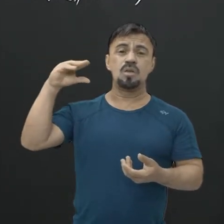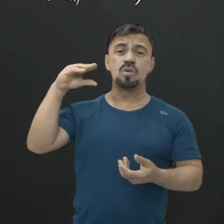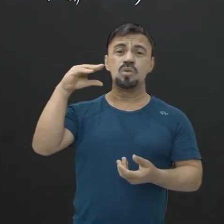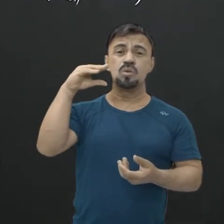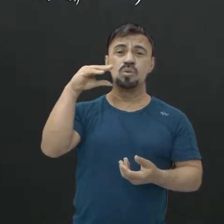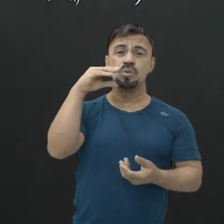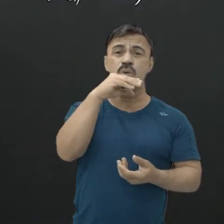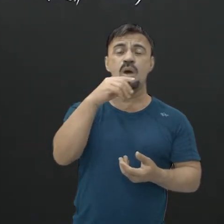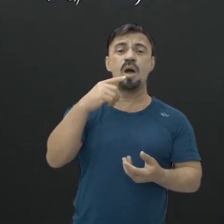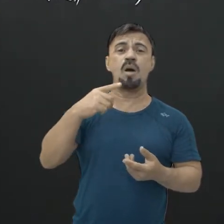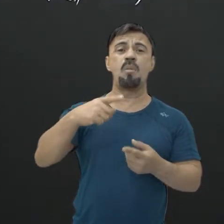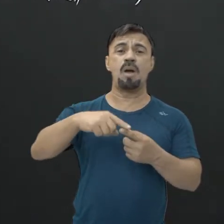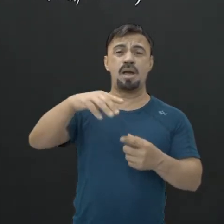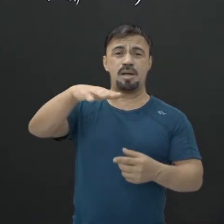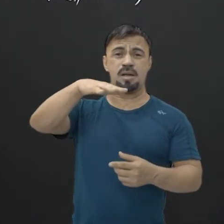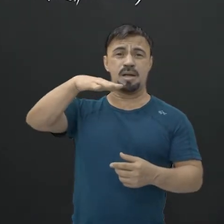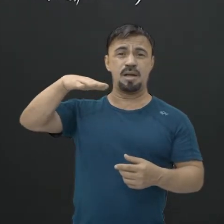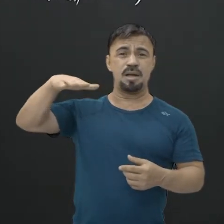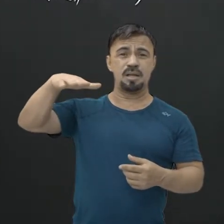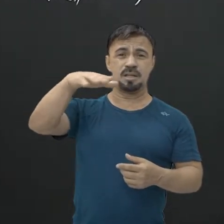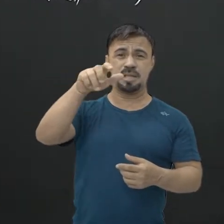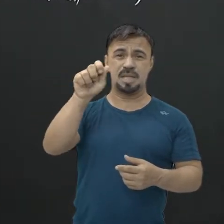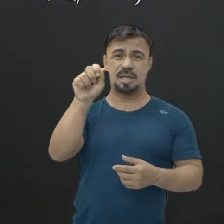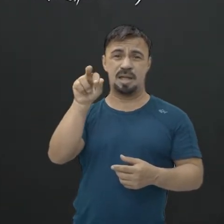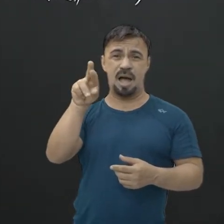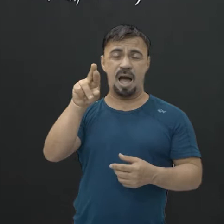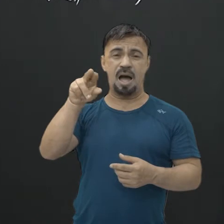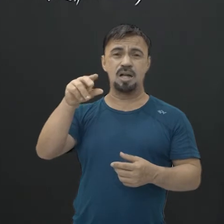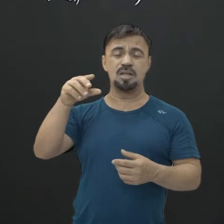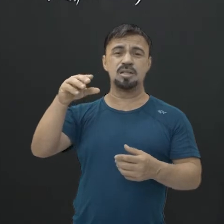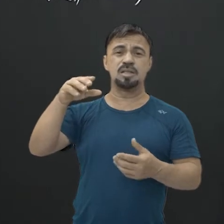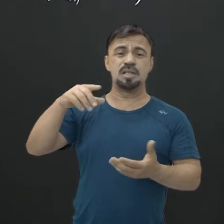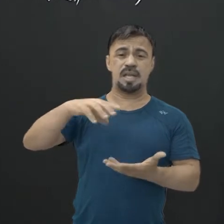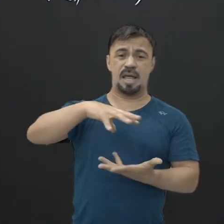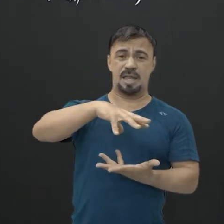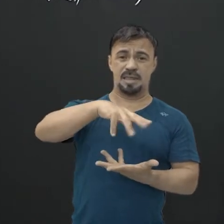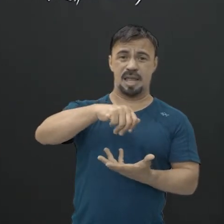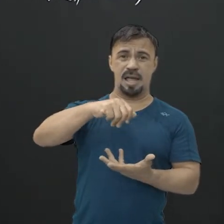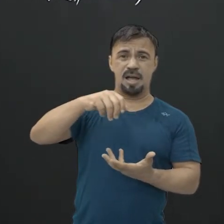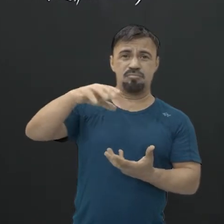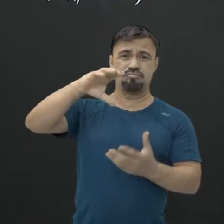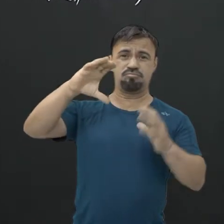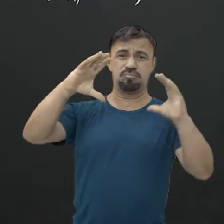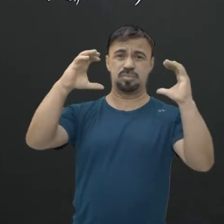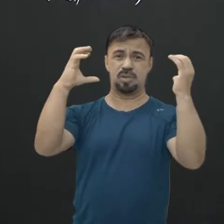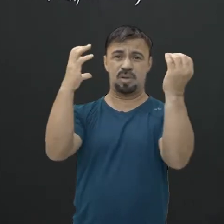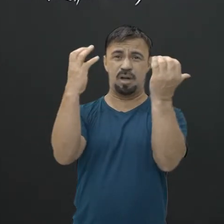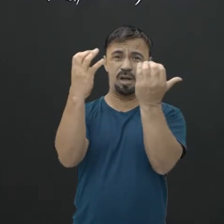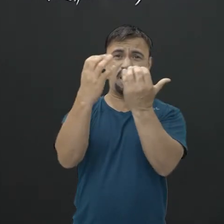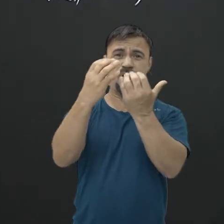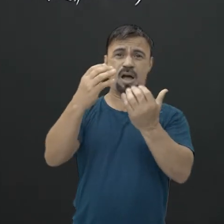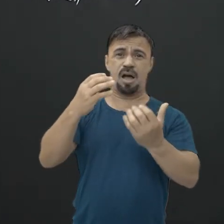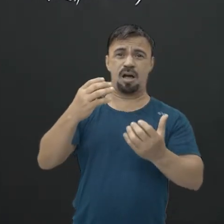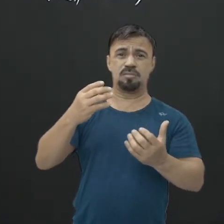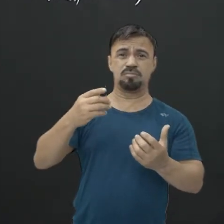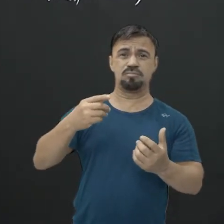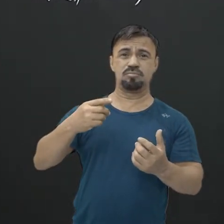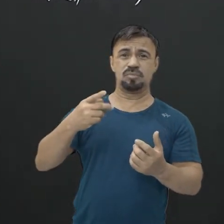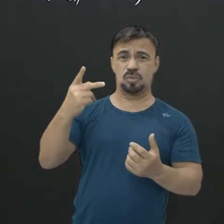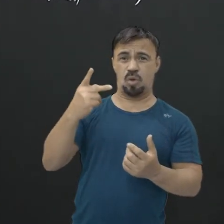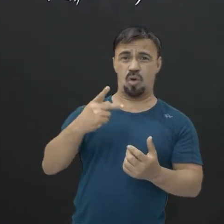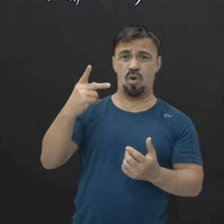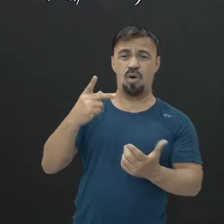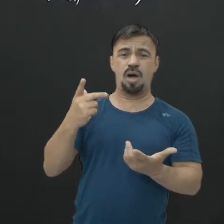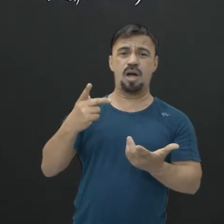da atmosfera sobre a temperatura da nossa Terra. Se a temperatura da Terra ela é como